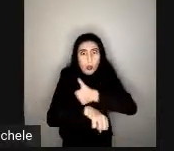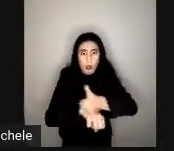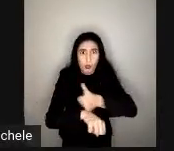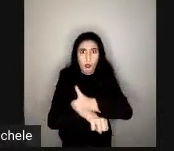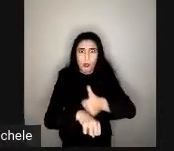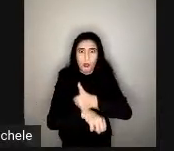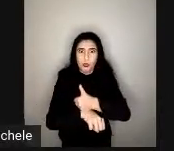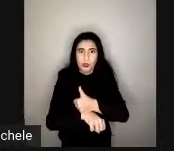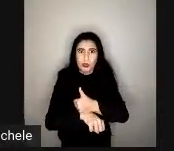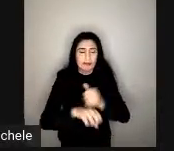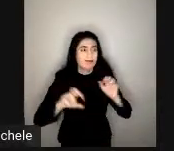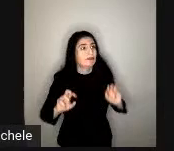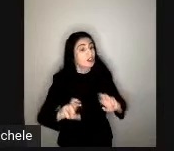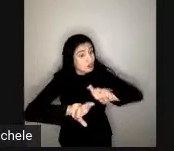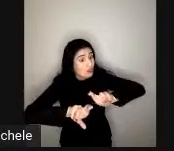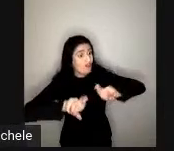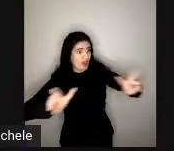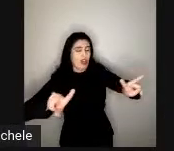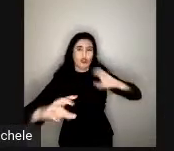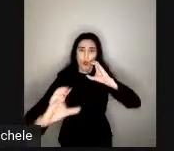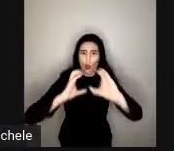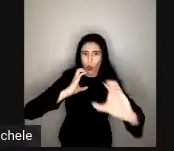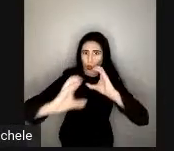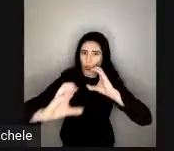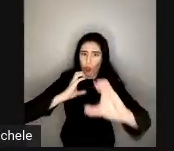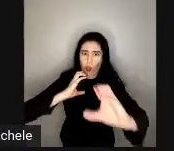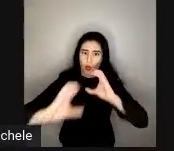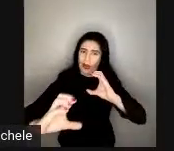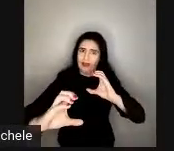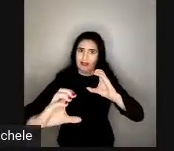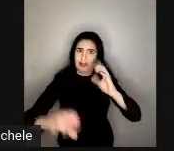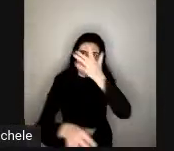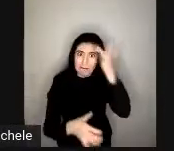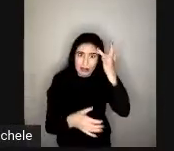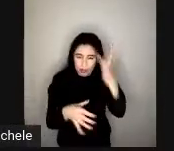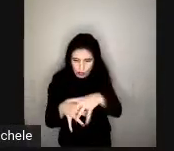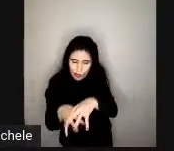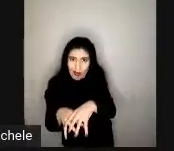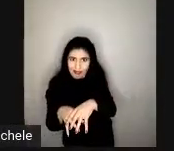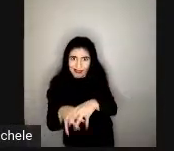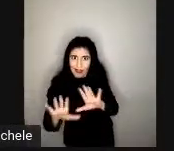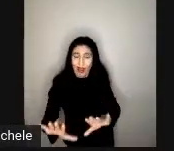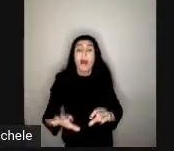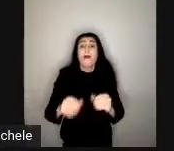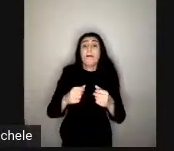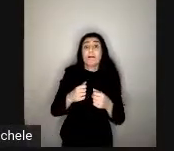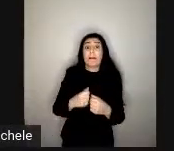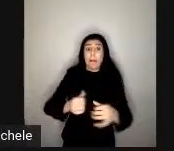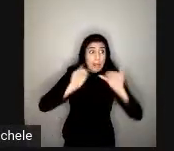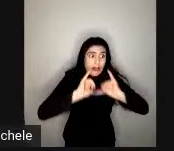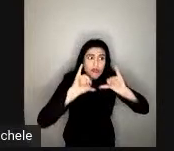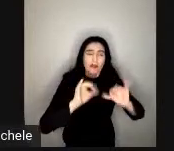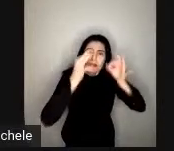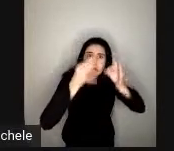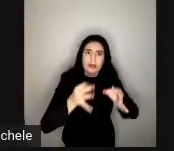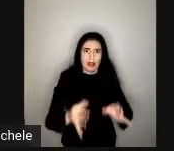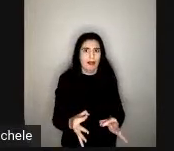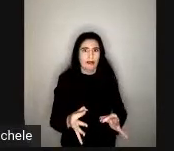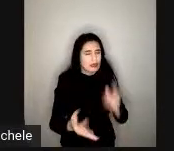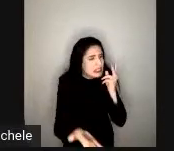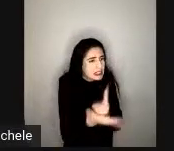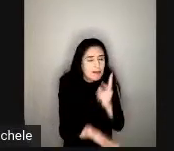a forma como a gente se comunicava com os pacientes para que eles saíssem de lá com a informação correta e